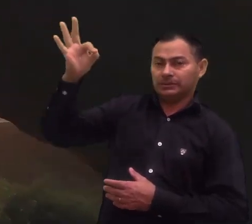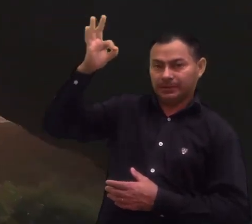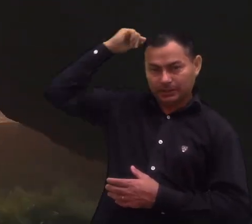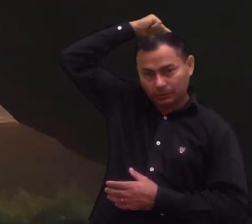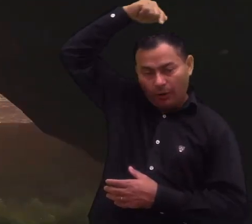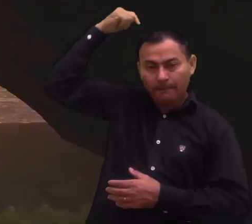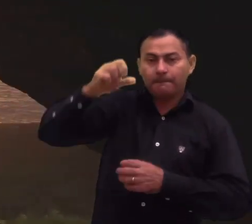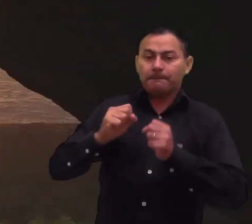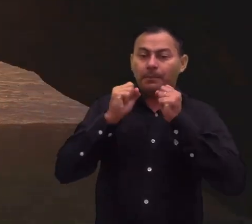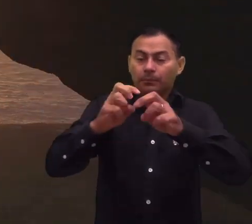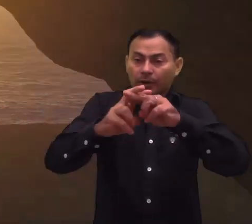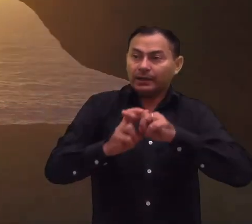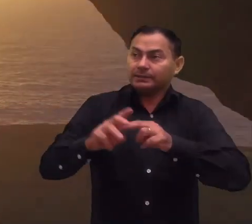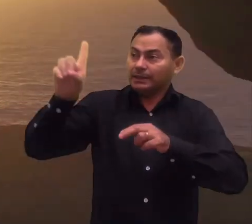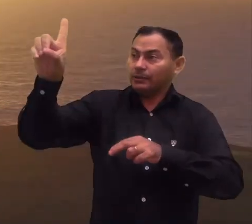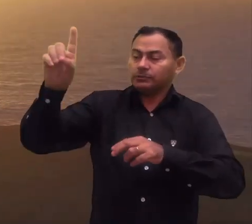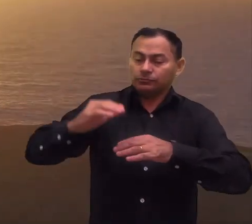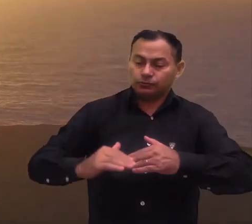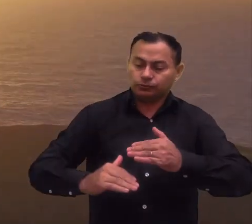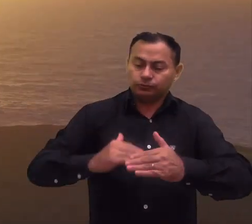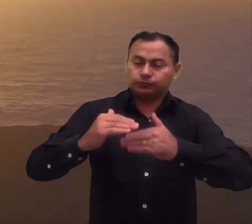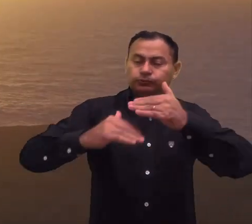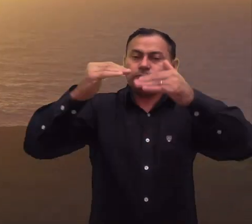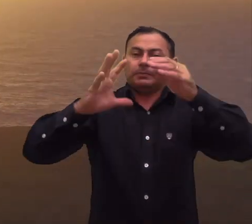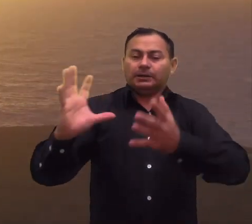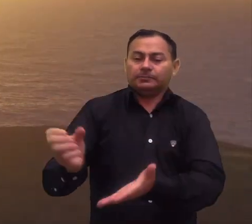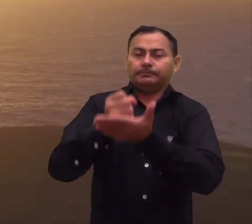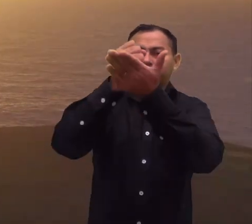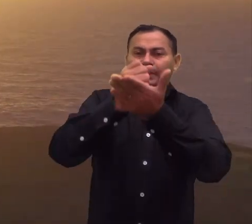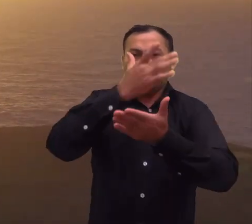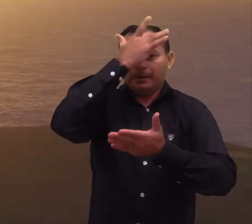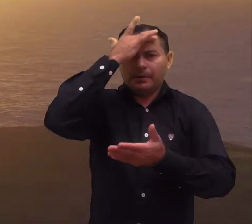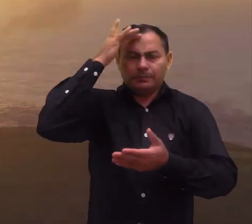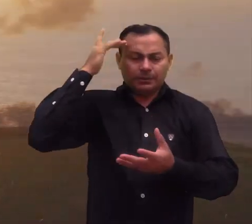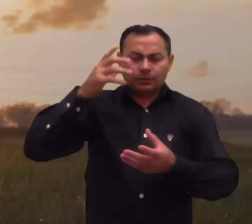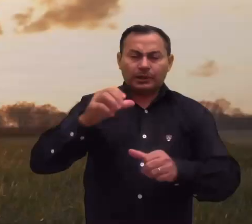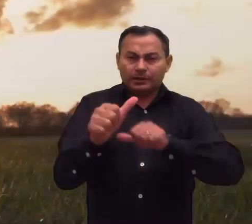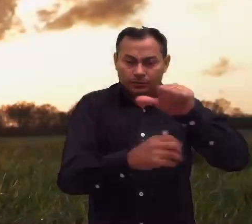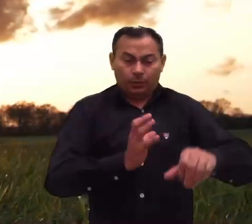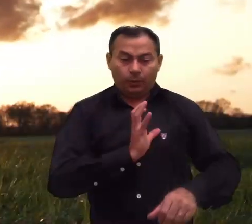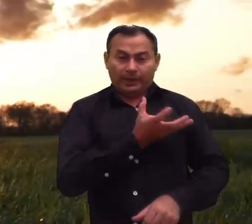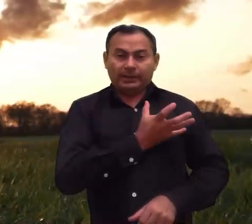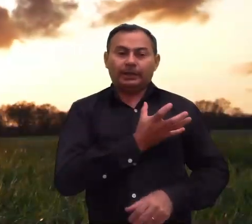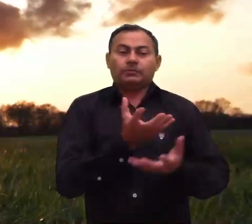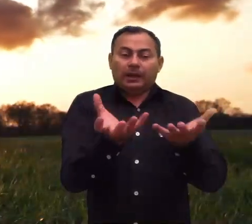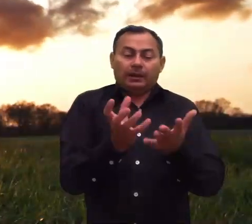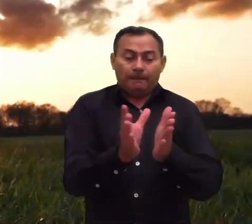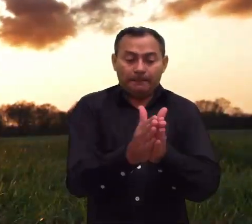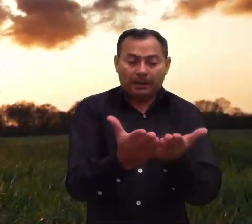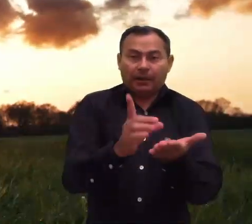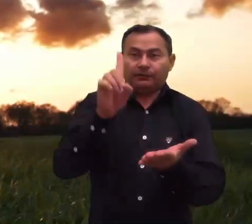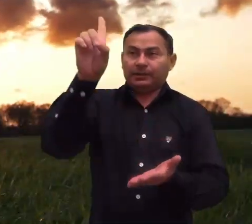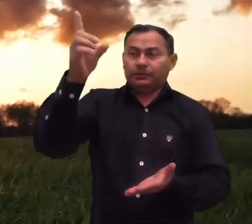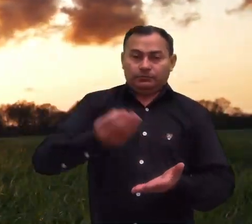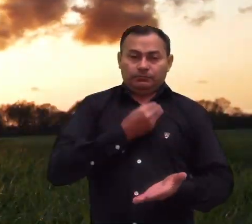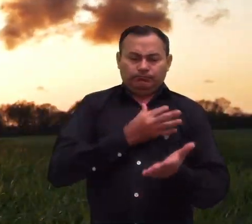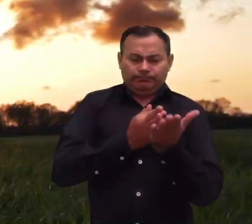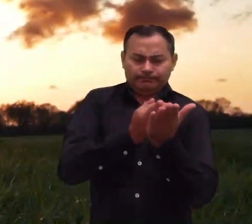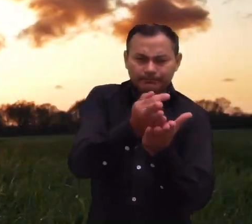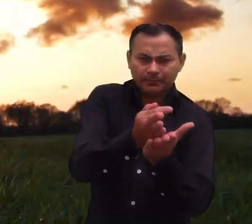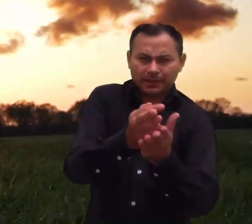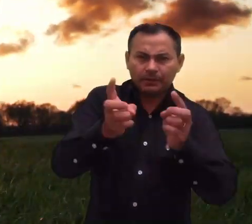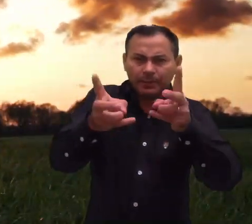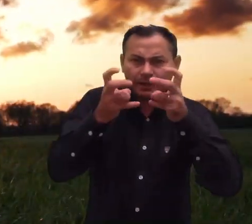leite espiritual puro, para que por meio dele cresçam para a salvação. O recém-nascido espiritual deve buscar com avidez a palavra